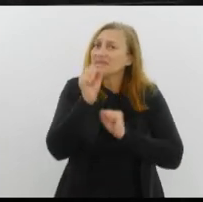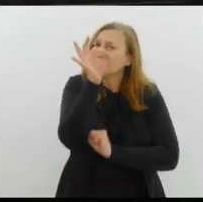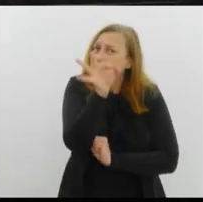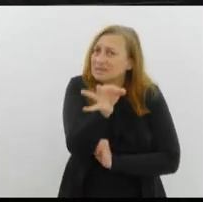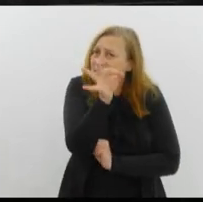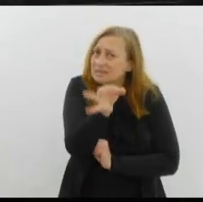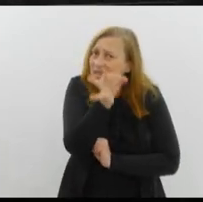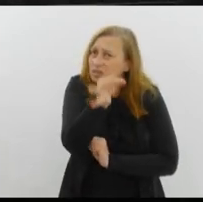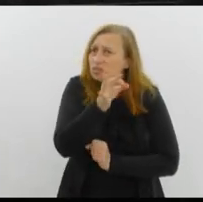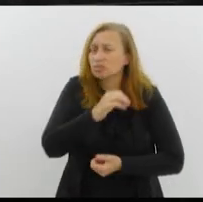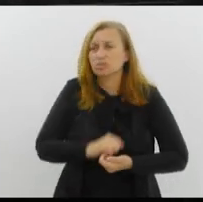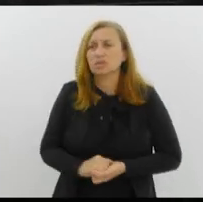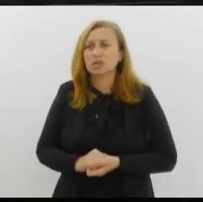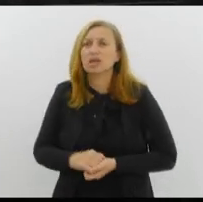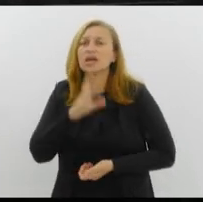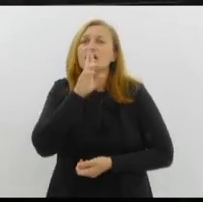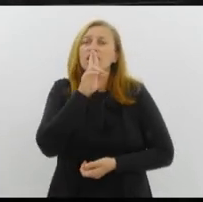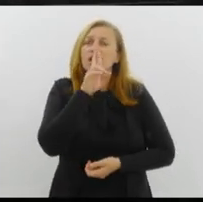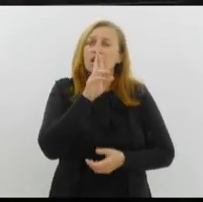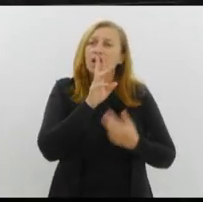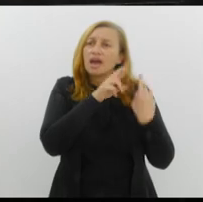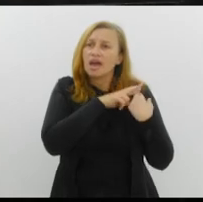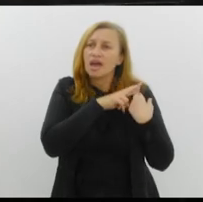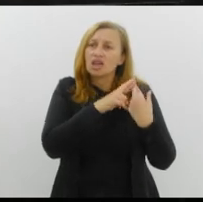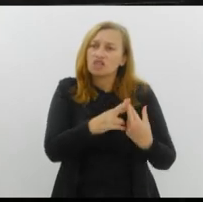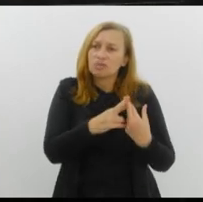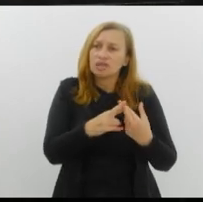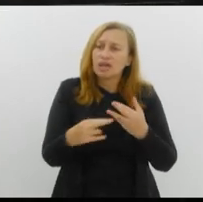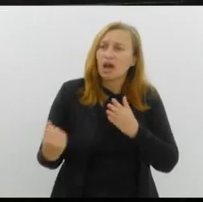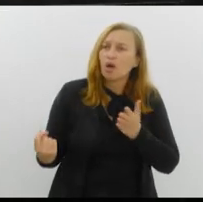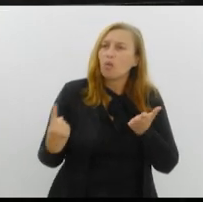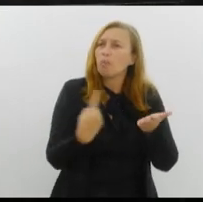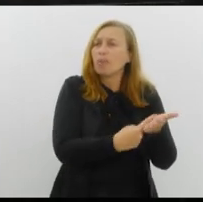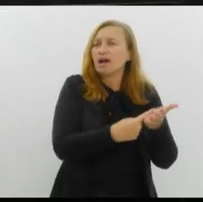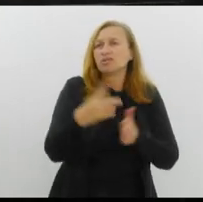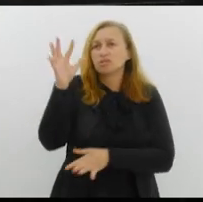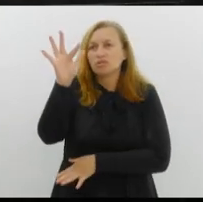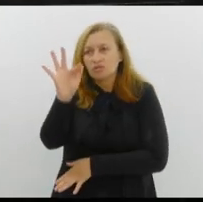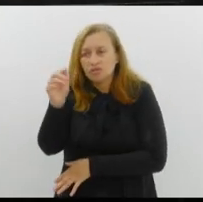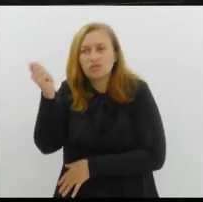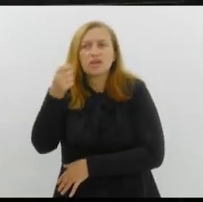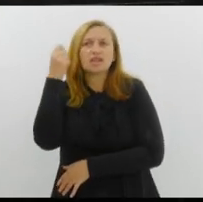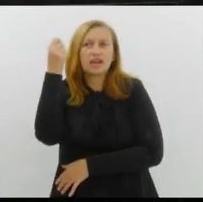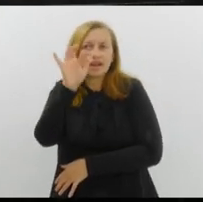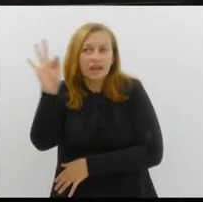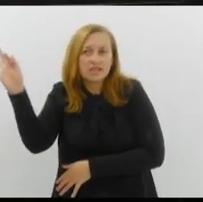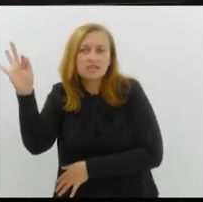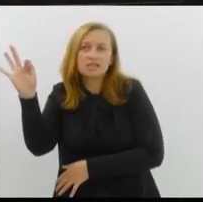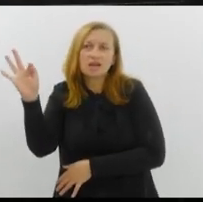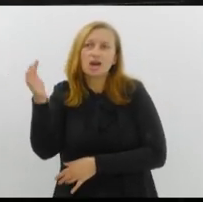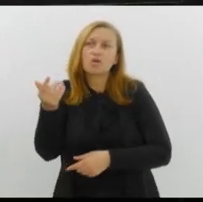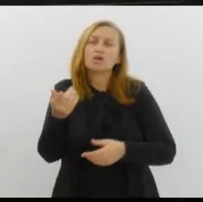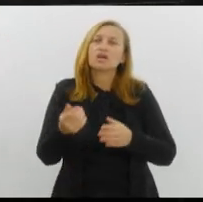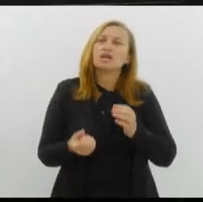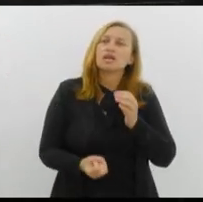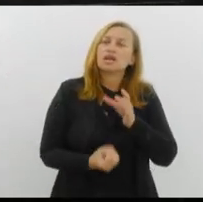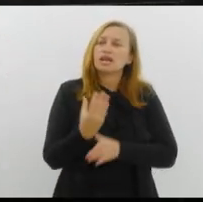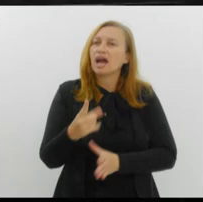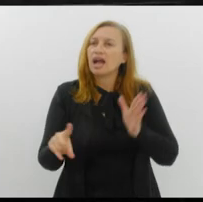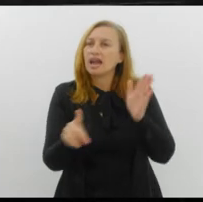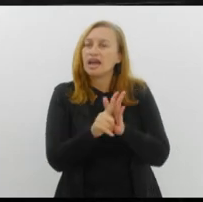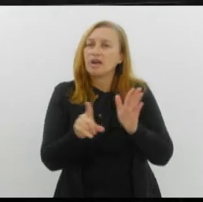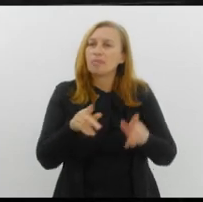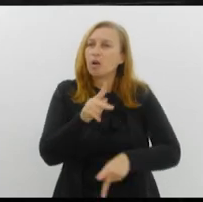fato respeitar o Pacto Federativo, legislar para a população brasileira e